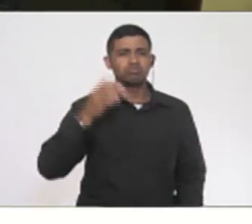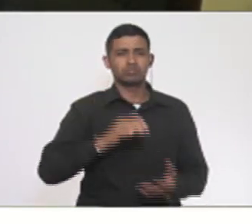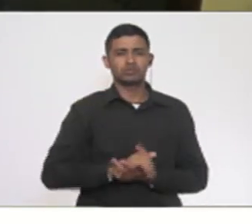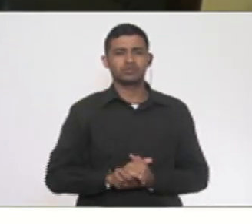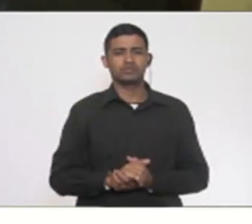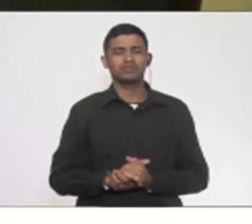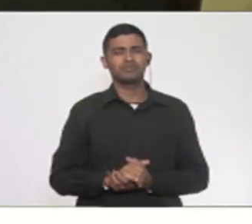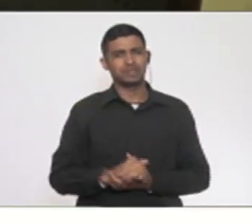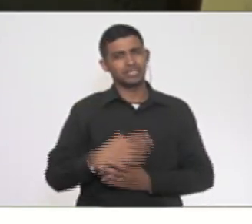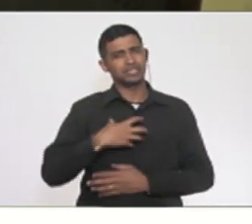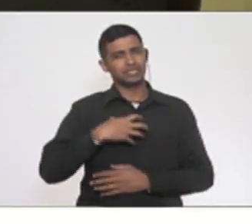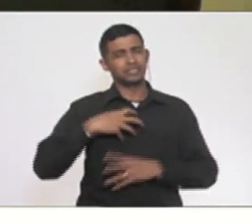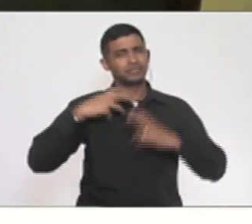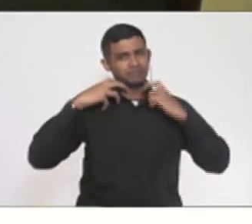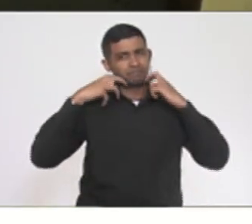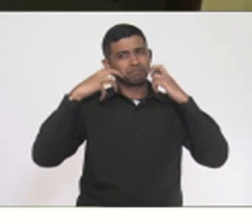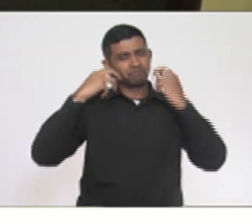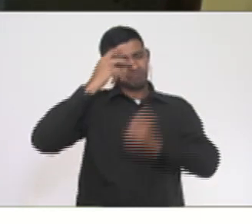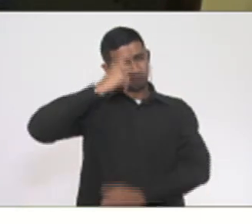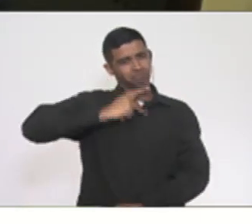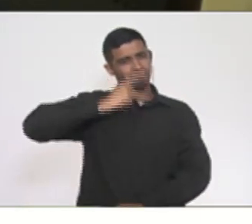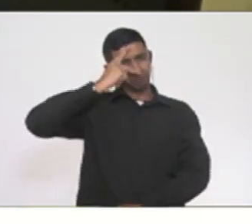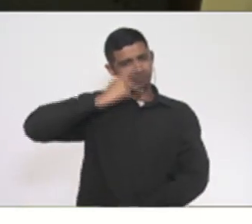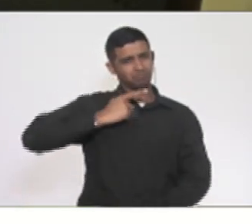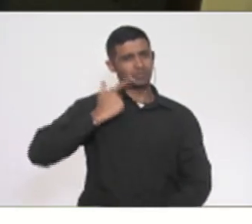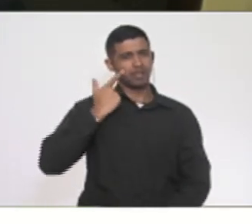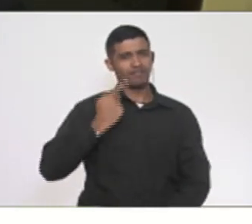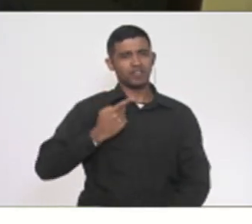dá vergonha na gente mesmo, entendeu? O